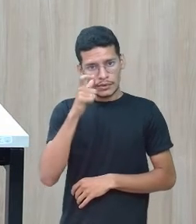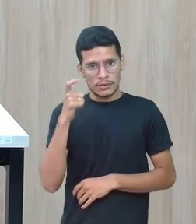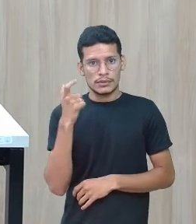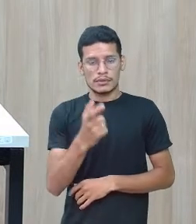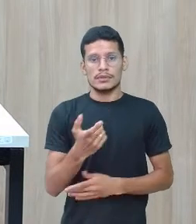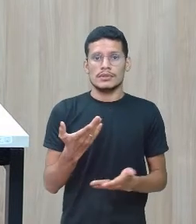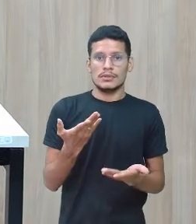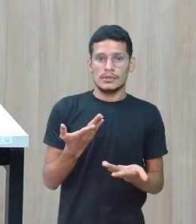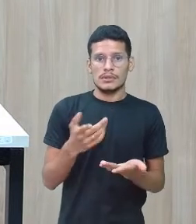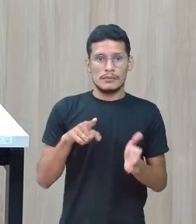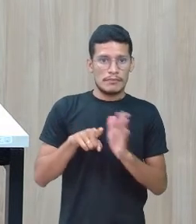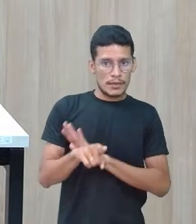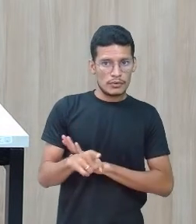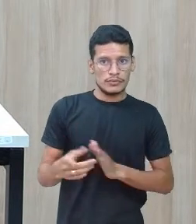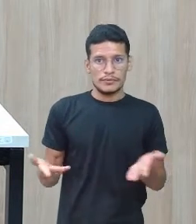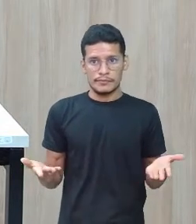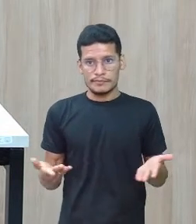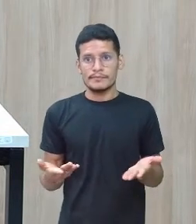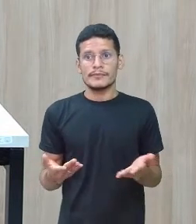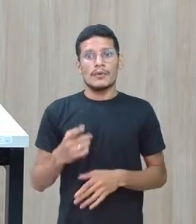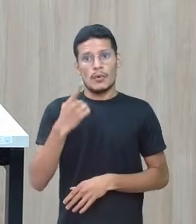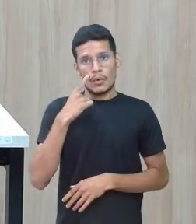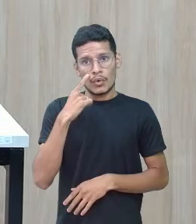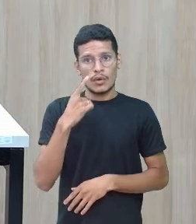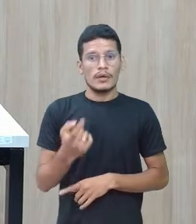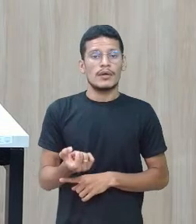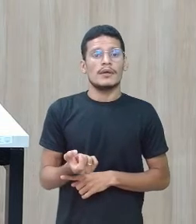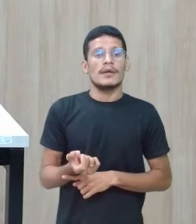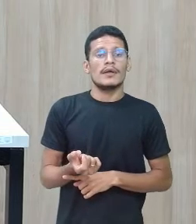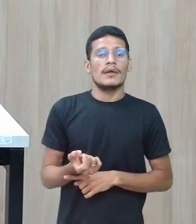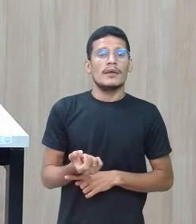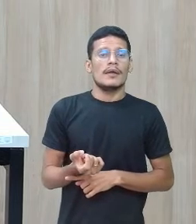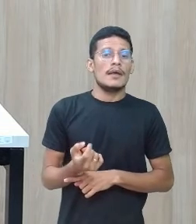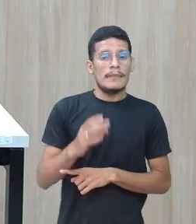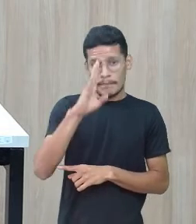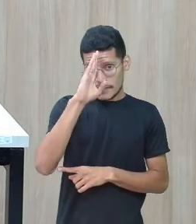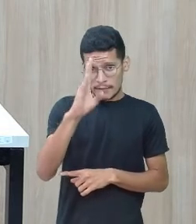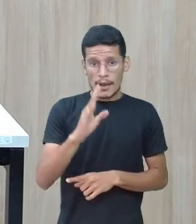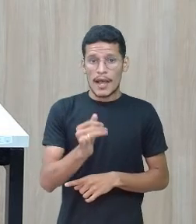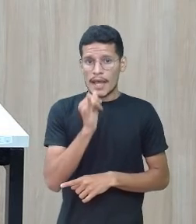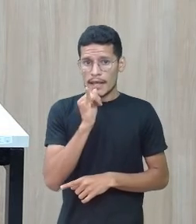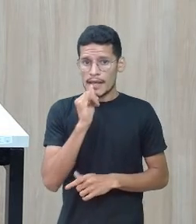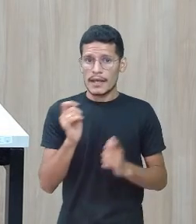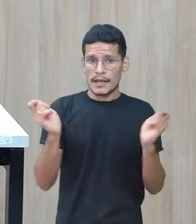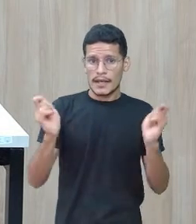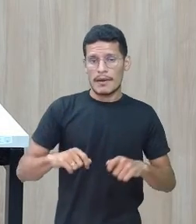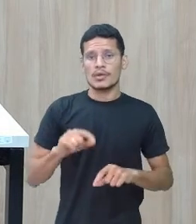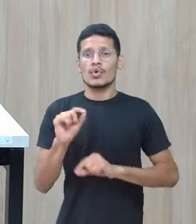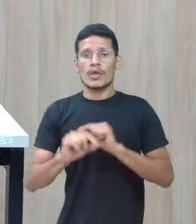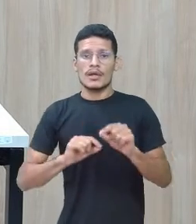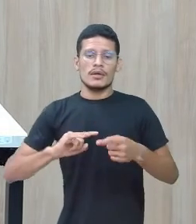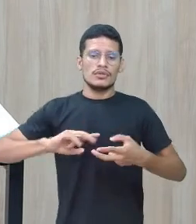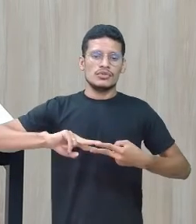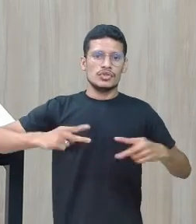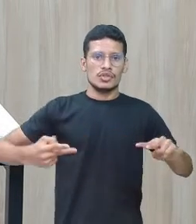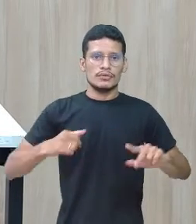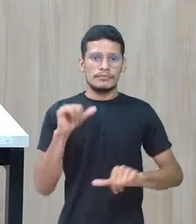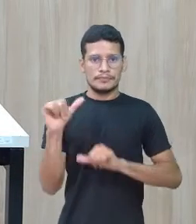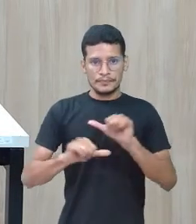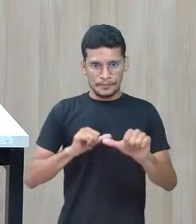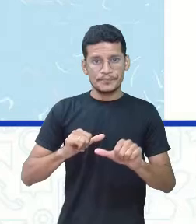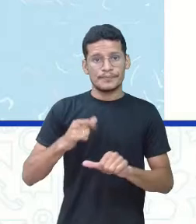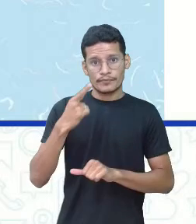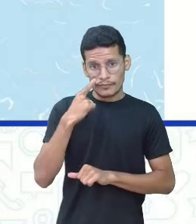esse questionamento aqui. E aqui os principais exemplos de organismos geneticamente